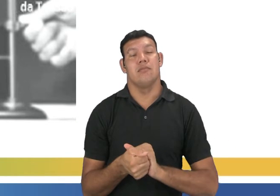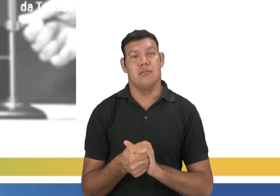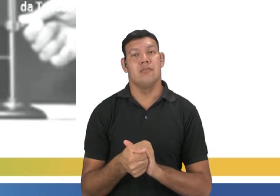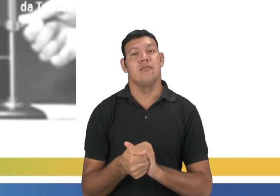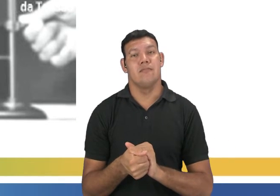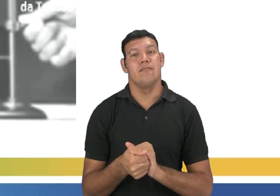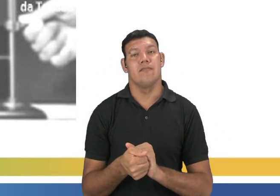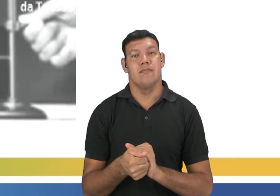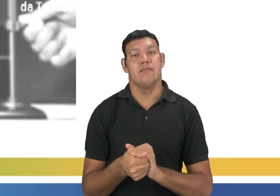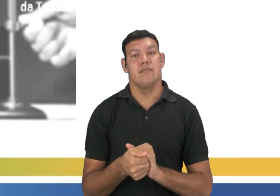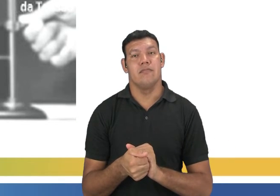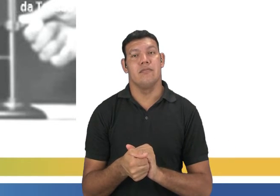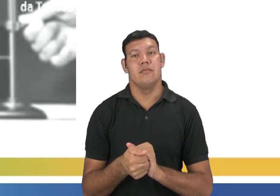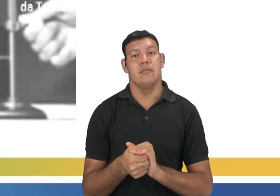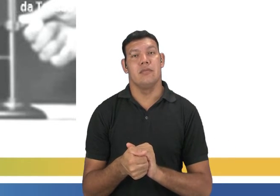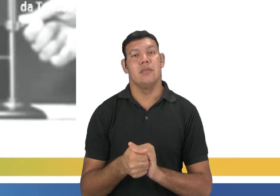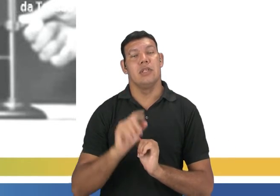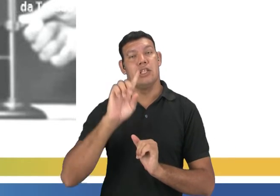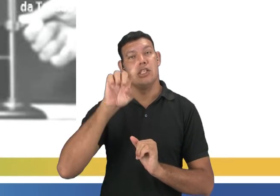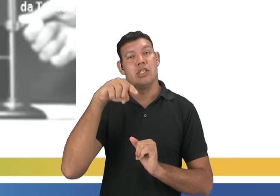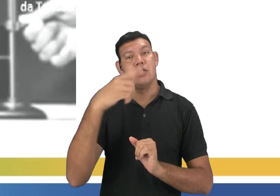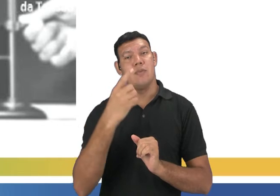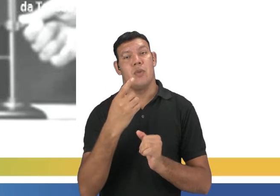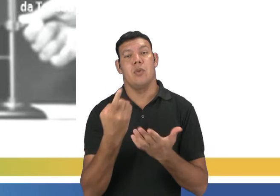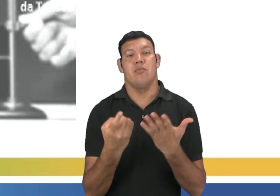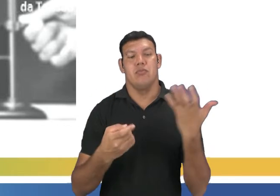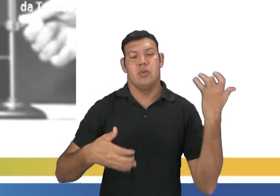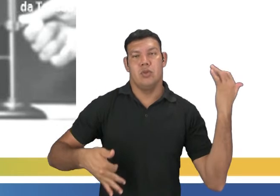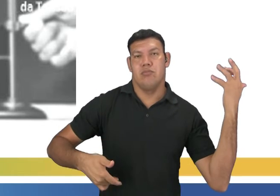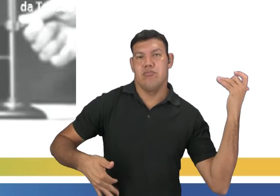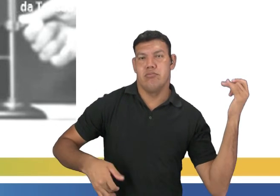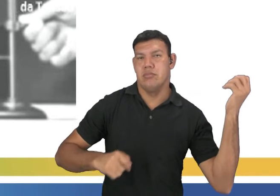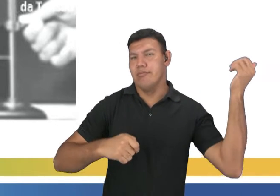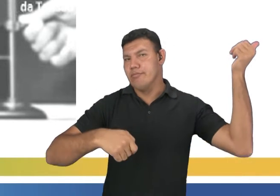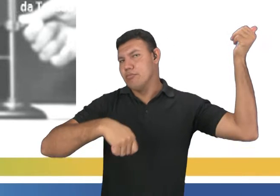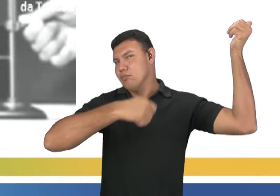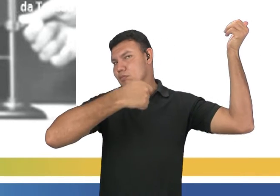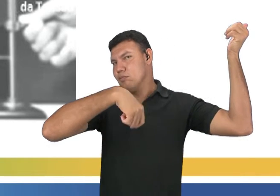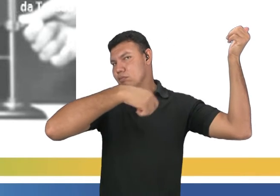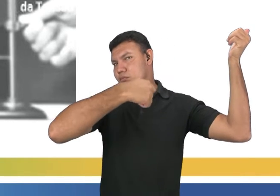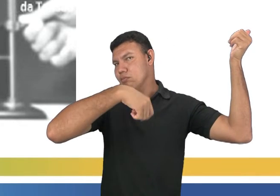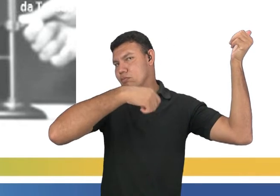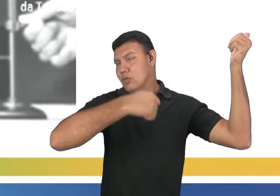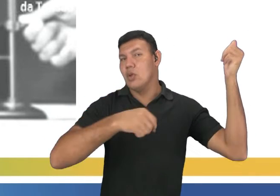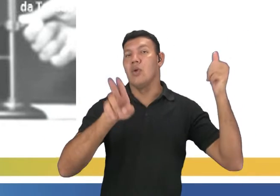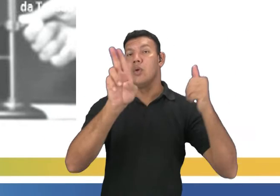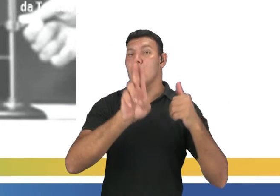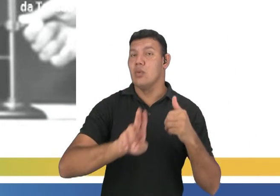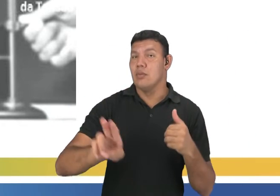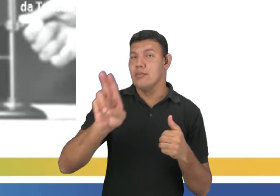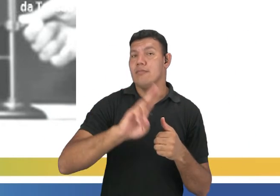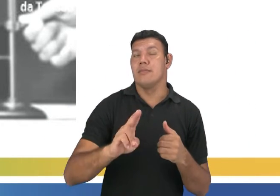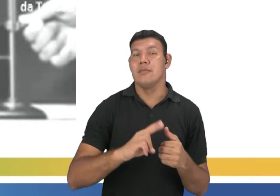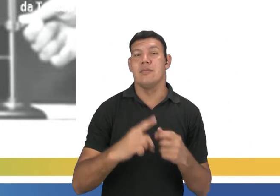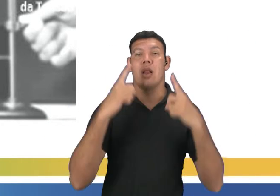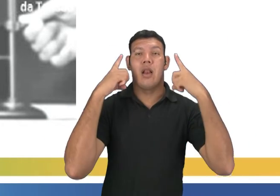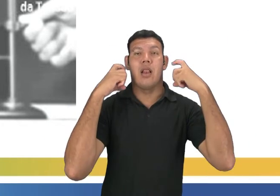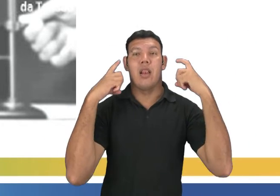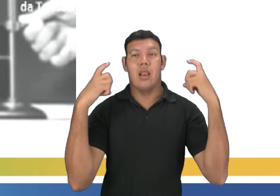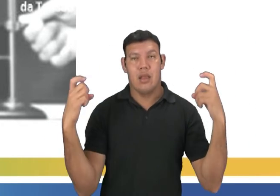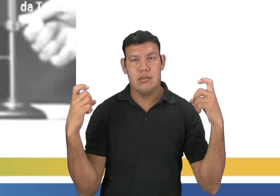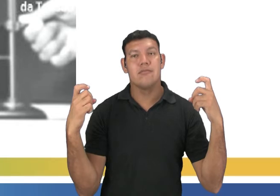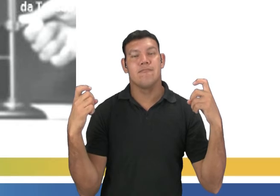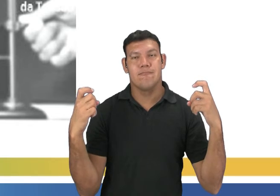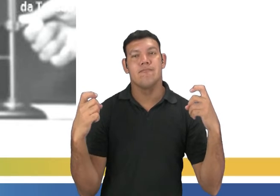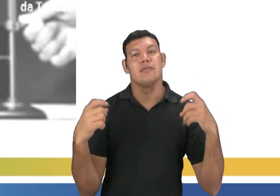exemplo, que se desdobra nos instrumentos musicais, no violão, no violino. instrumentos que usam as cordas para emitir notas e